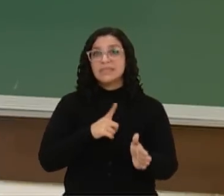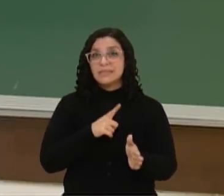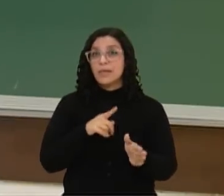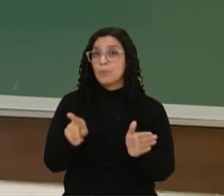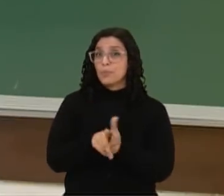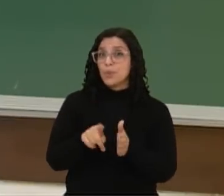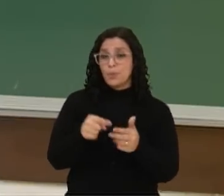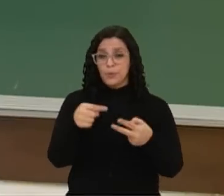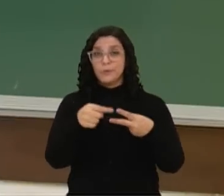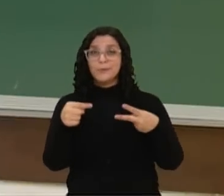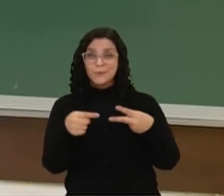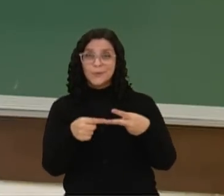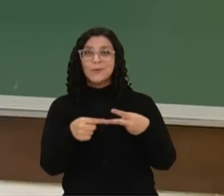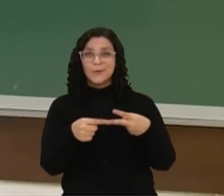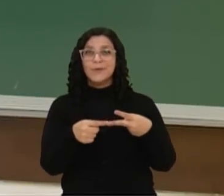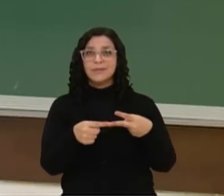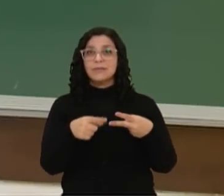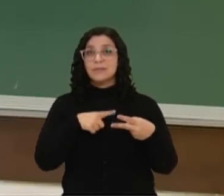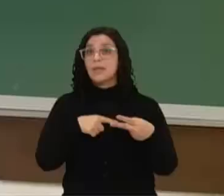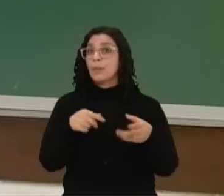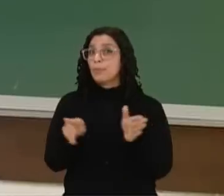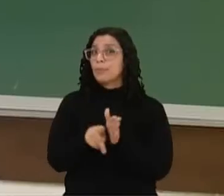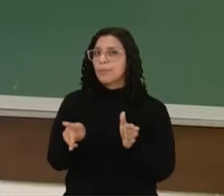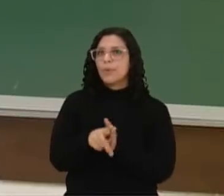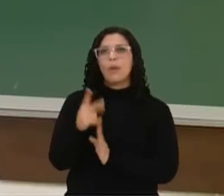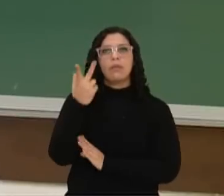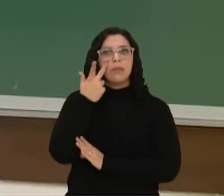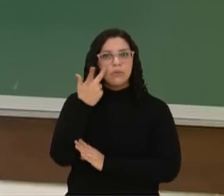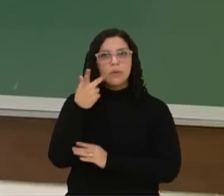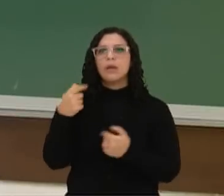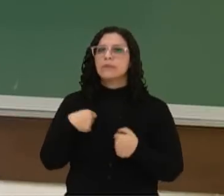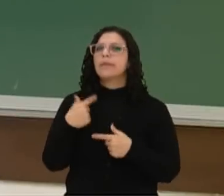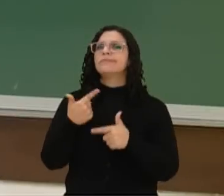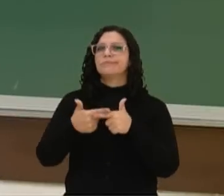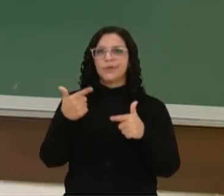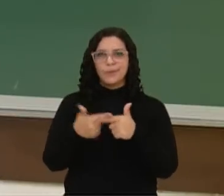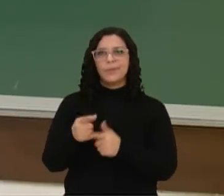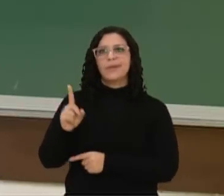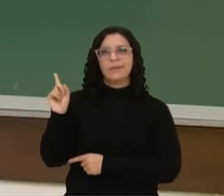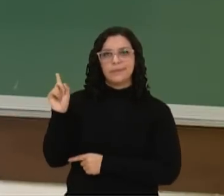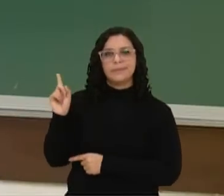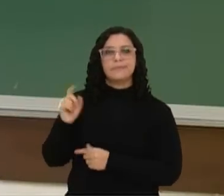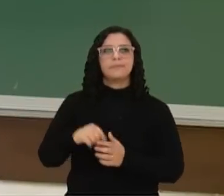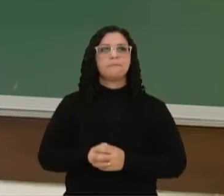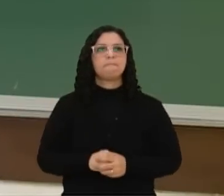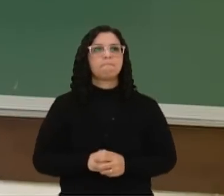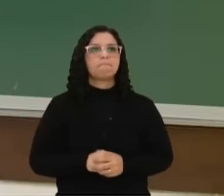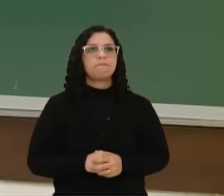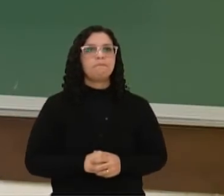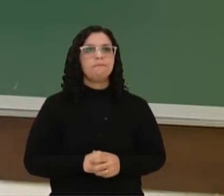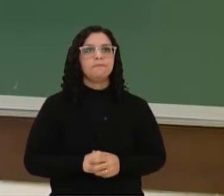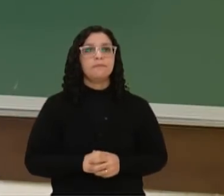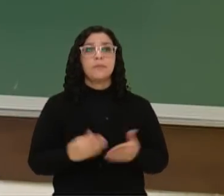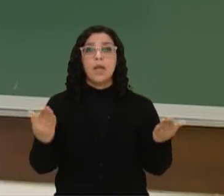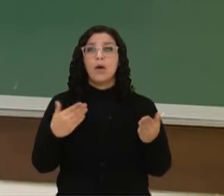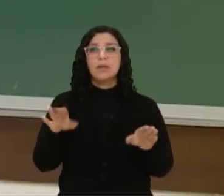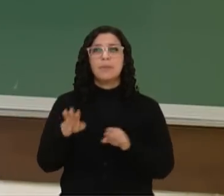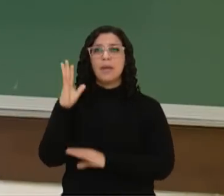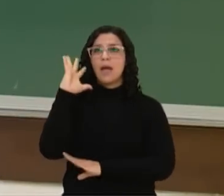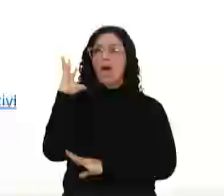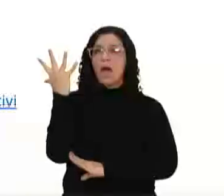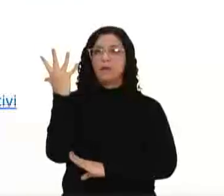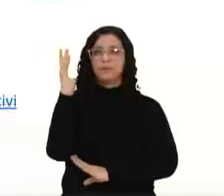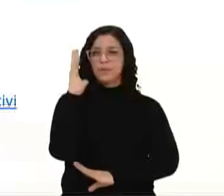Mata Atlântica e Cerrado, que são elementos naturais e que têm todas essas mudanças ali, certo? O